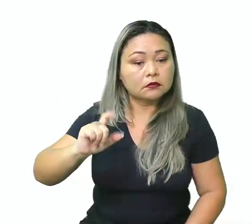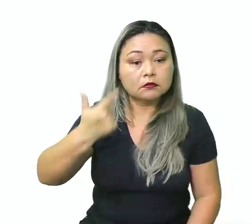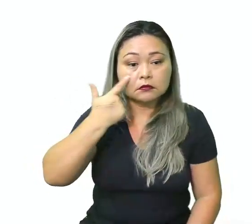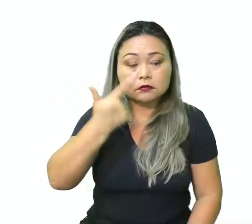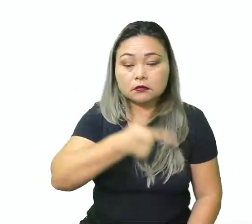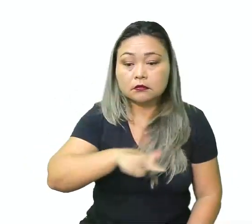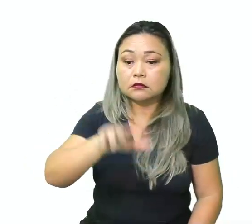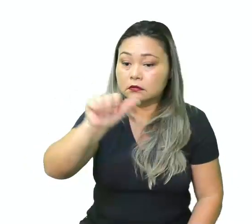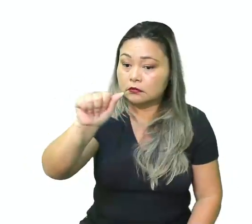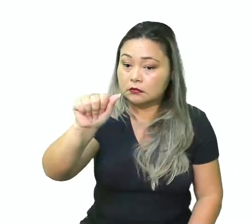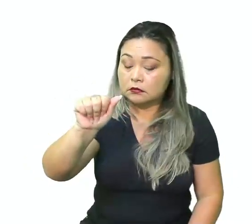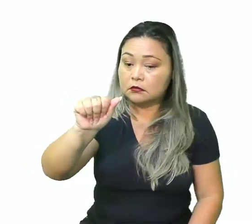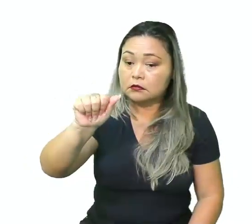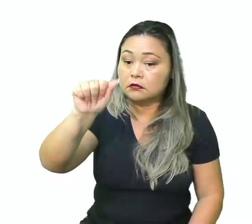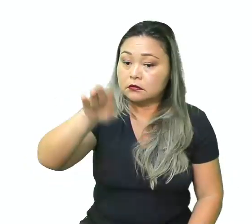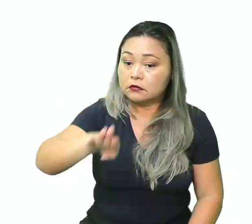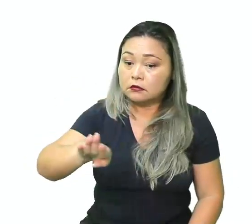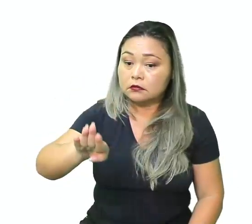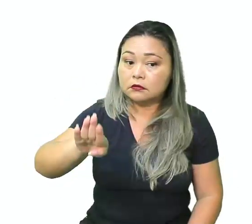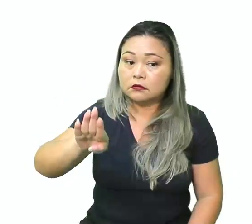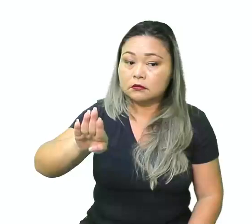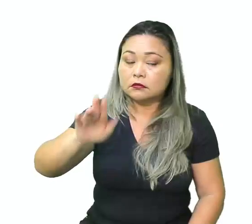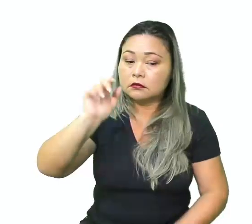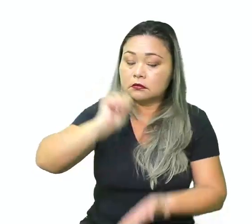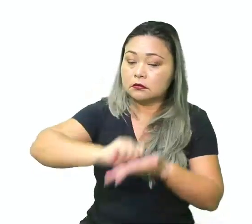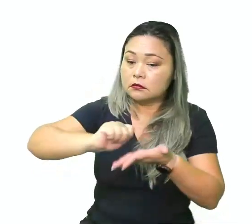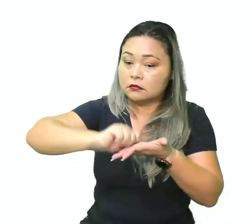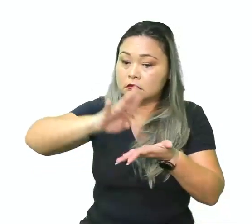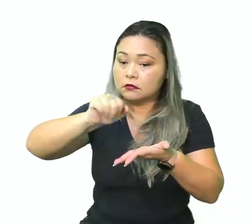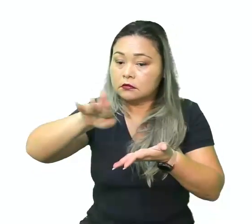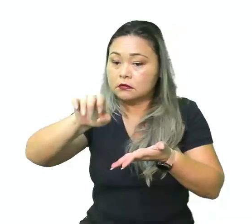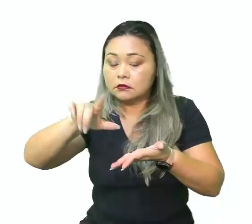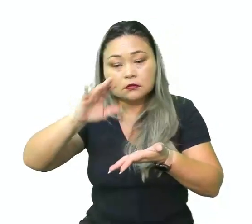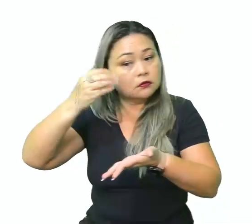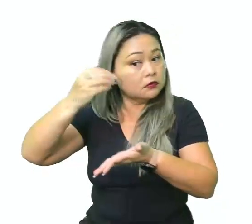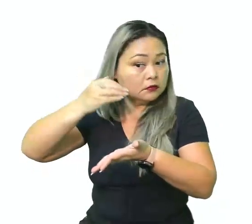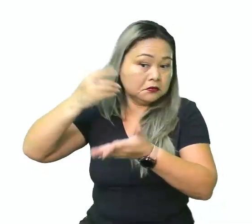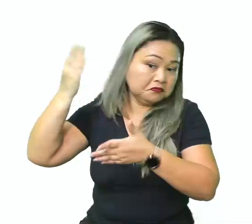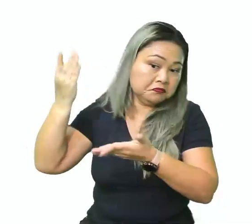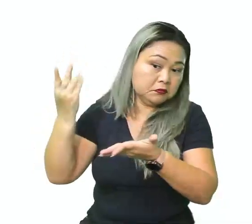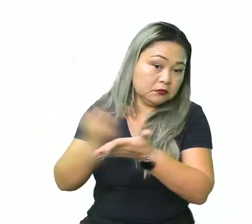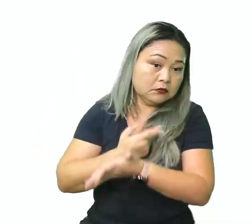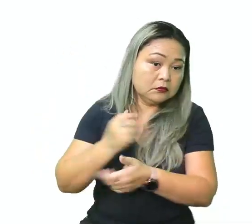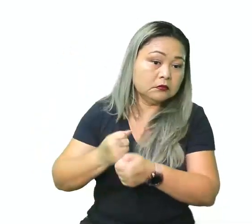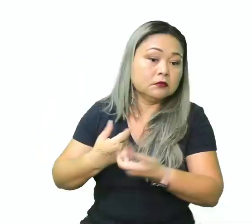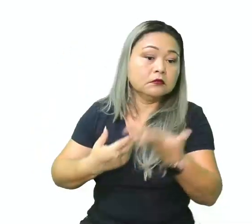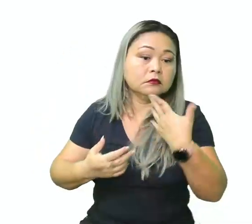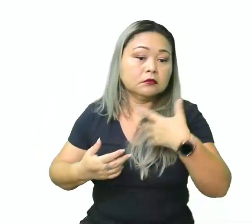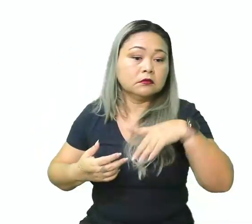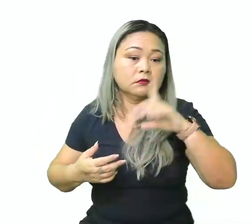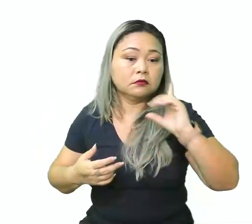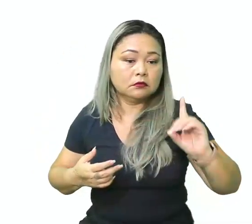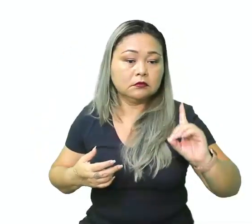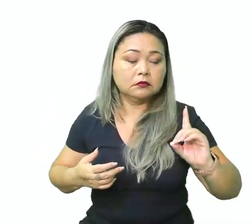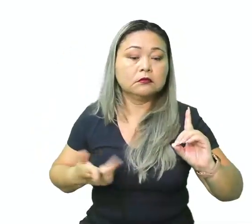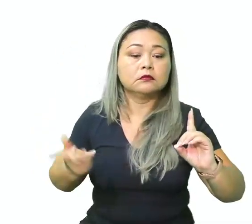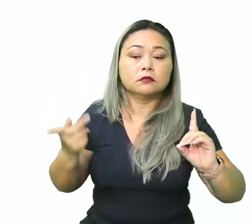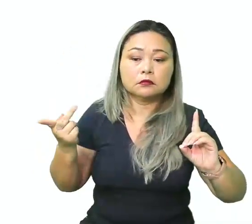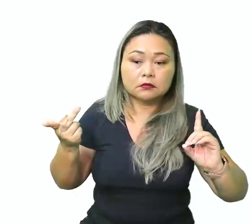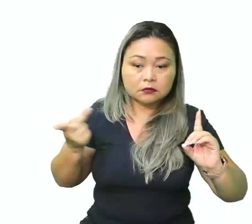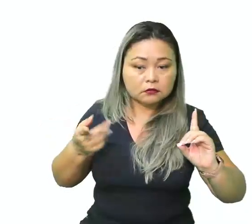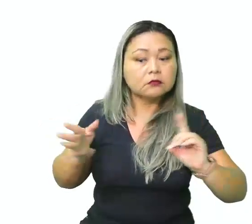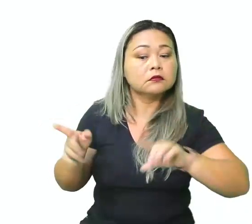Você tem a letra letra B está toda em maiúsculo, então já descarta ela. A letra D também está toda em maiúsculo, também